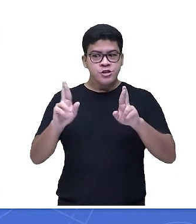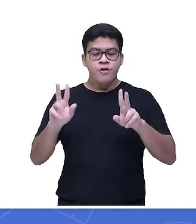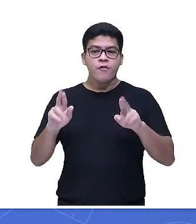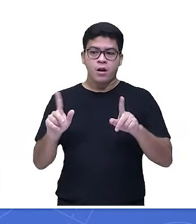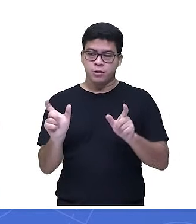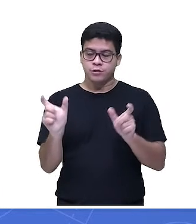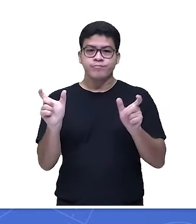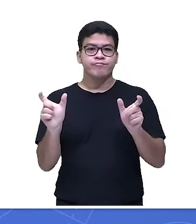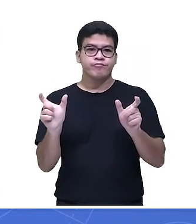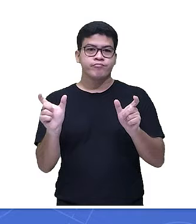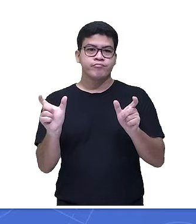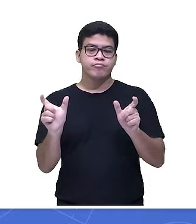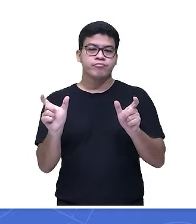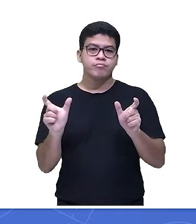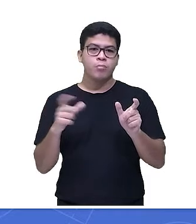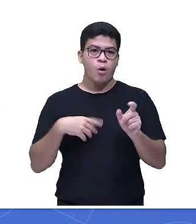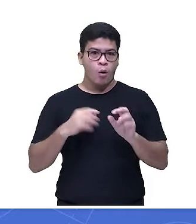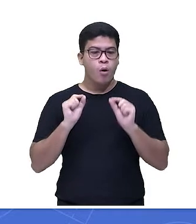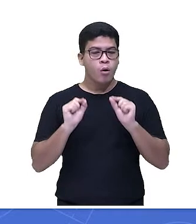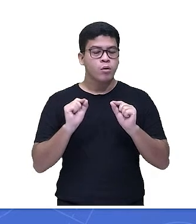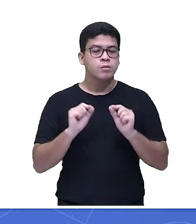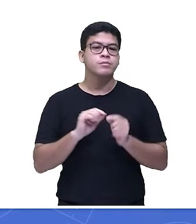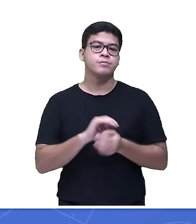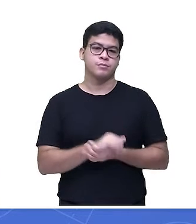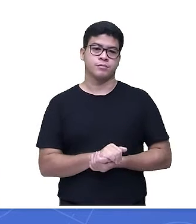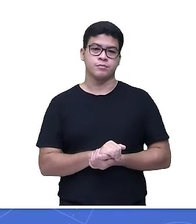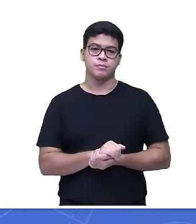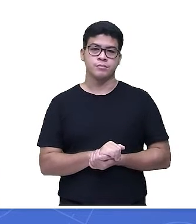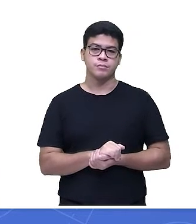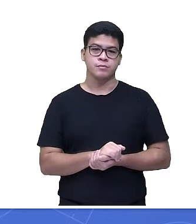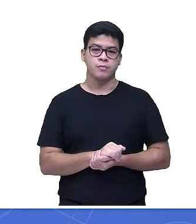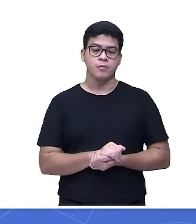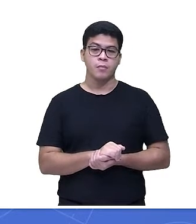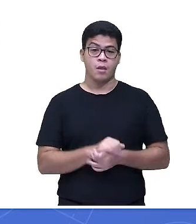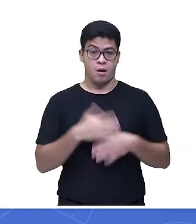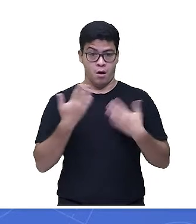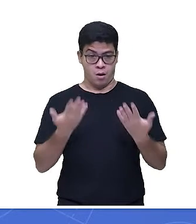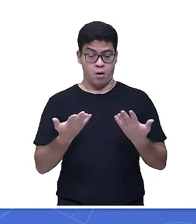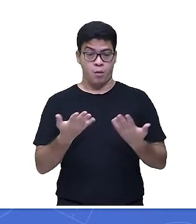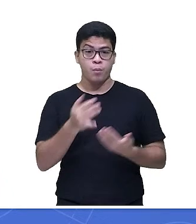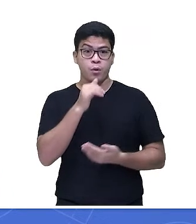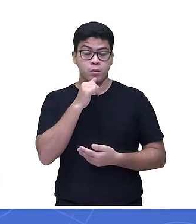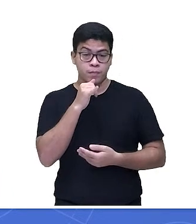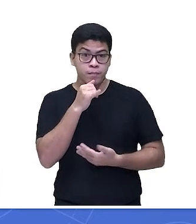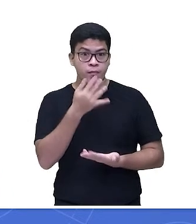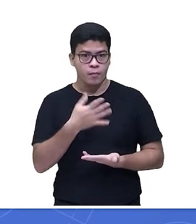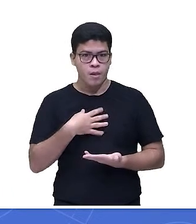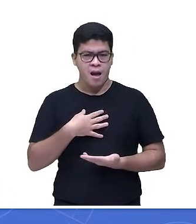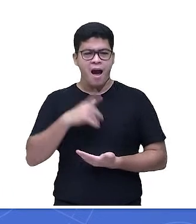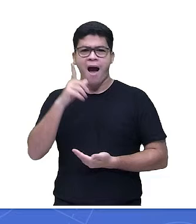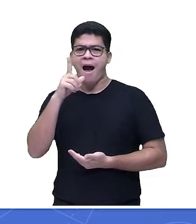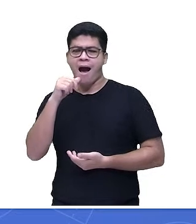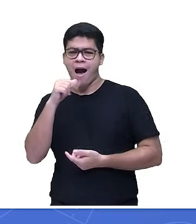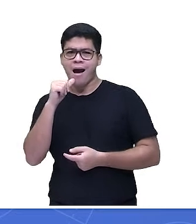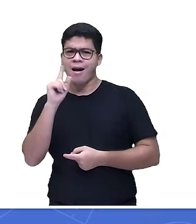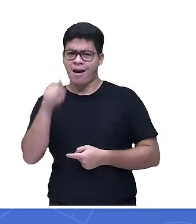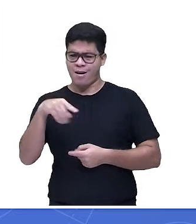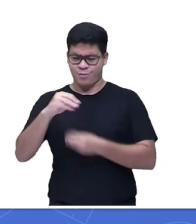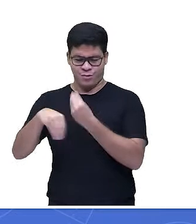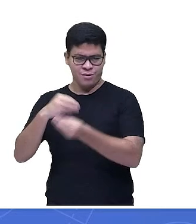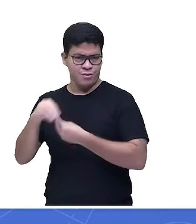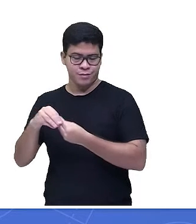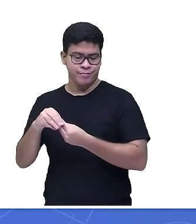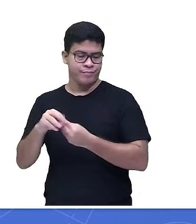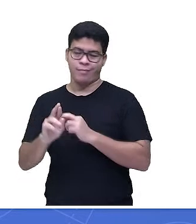diferentes. Olha aqui para mim. Olhem para mim. Então, gente, quando eu digo assim, água é mistura?